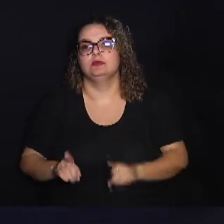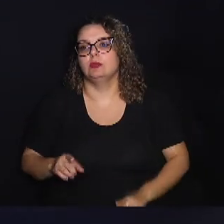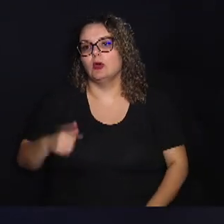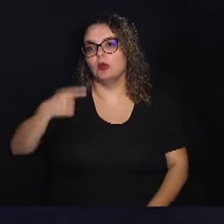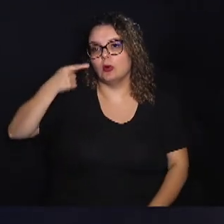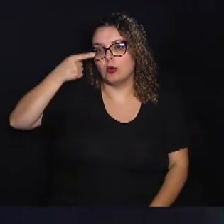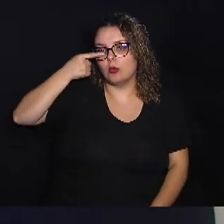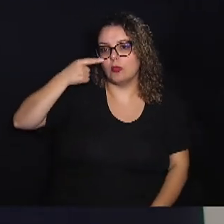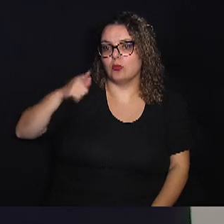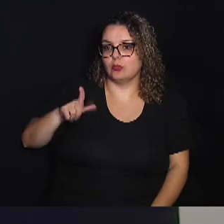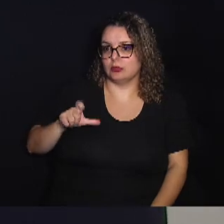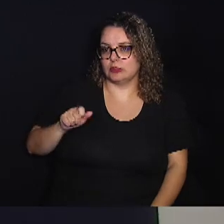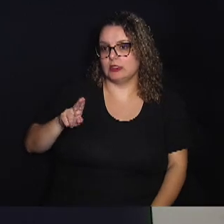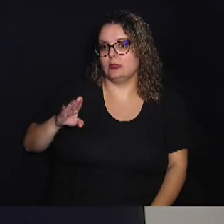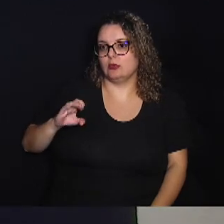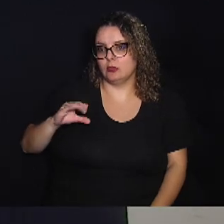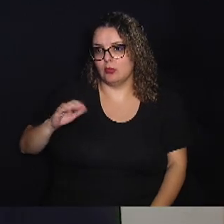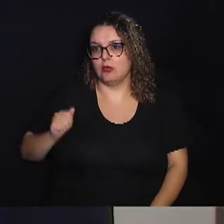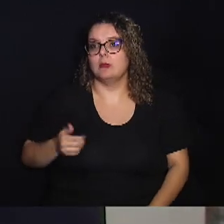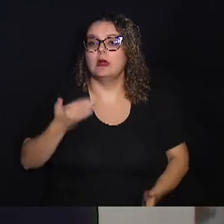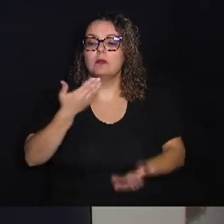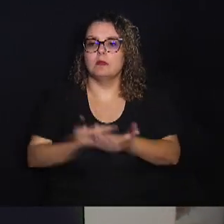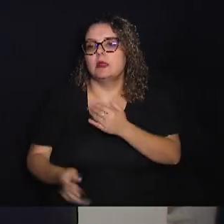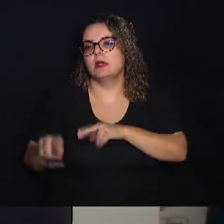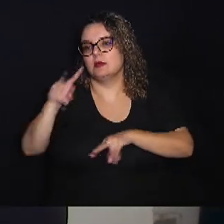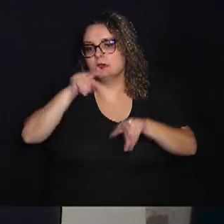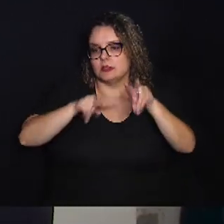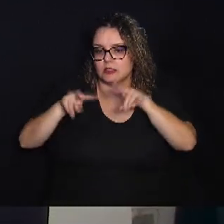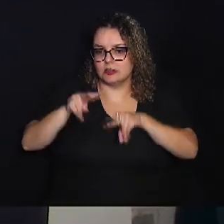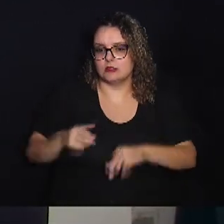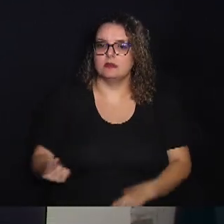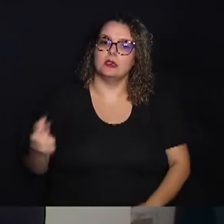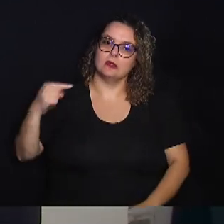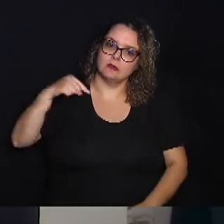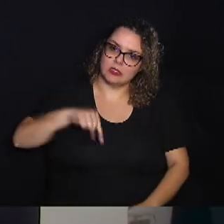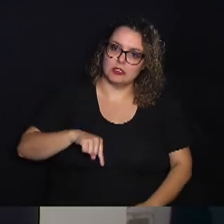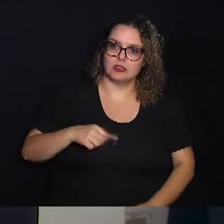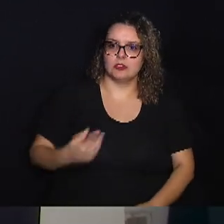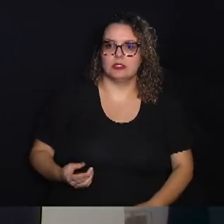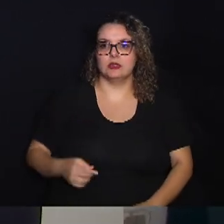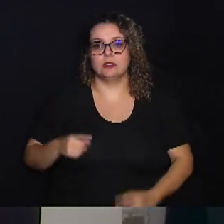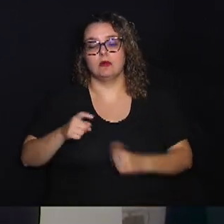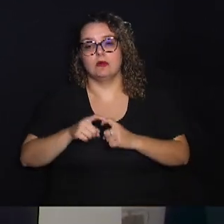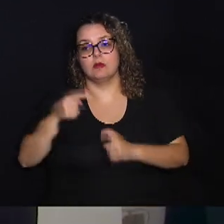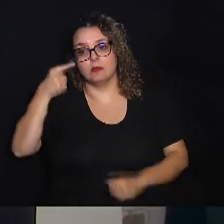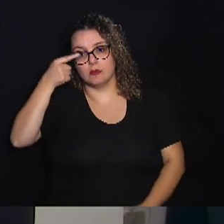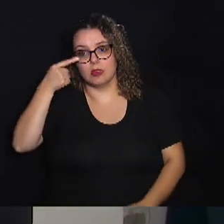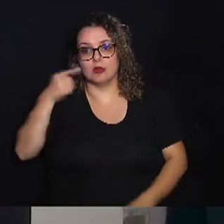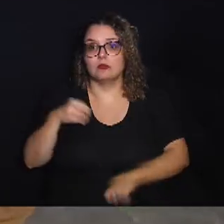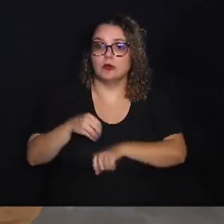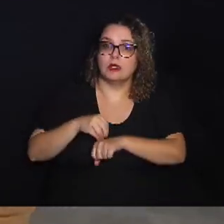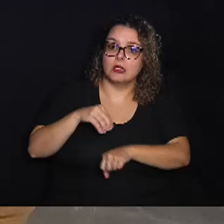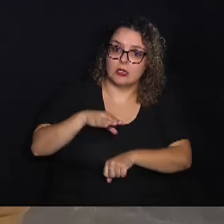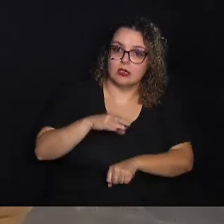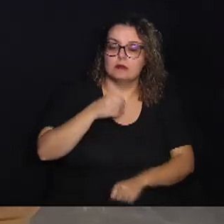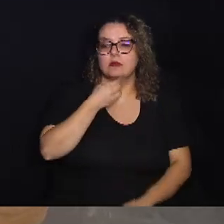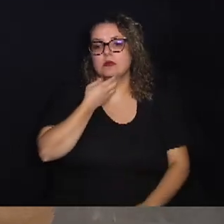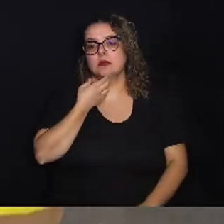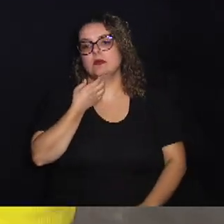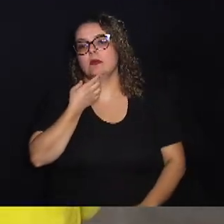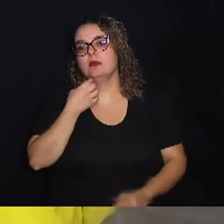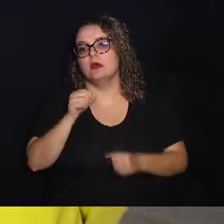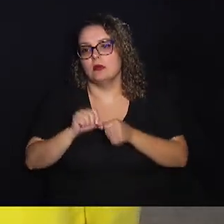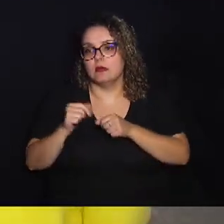glaucoma. Aí acaba tendo essa perca da visão e aí eles vêm para cá. Então, o oftalmologista encaminha, né, faz o